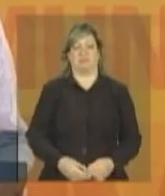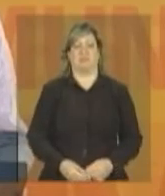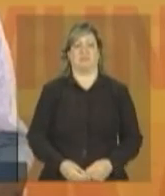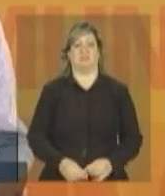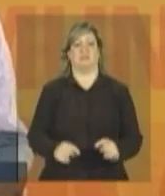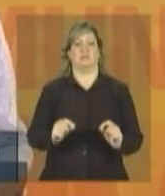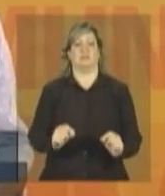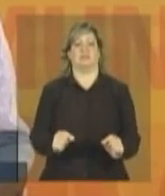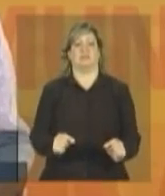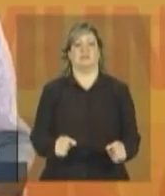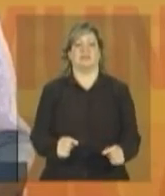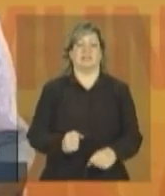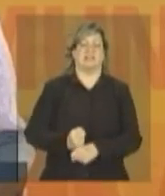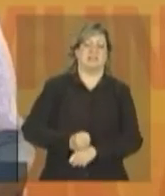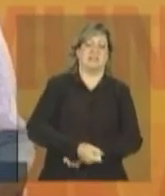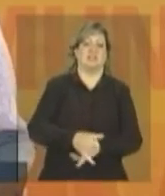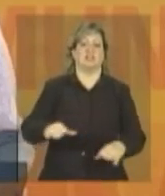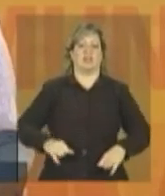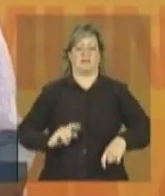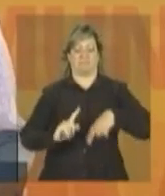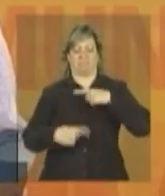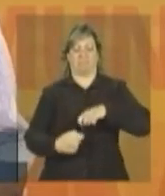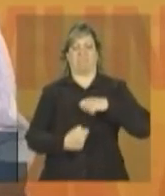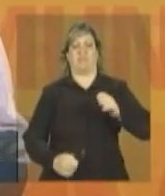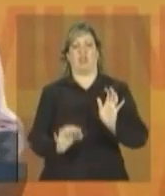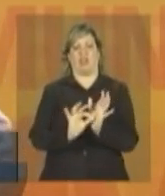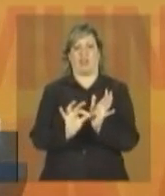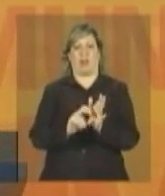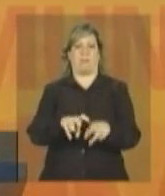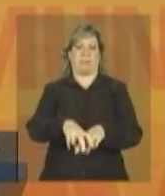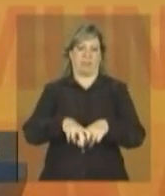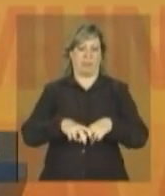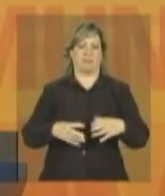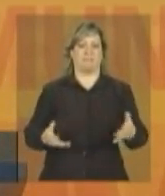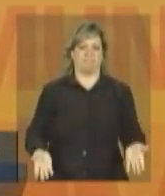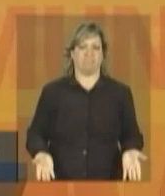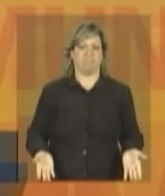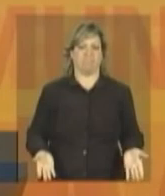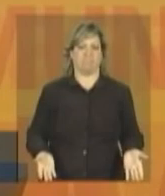um filho escravizado pela droga. E